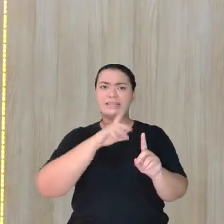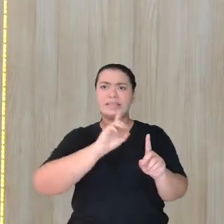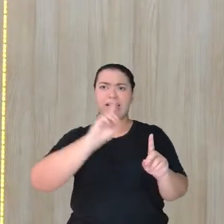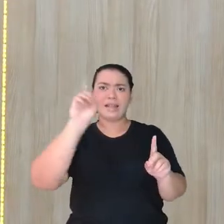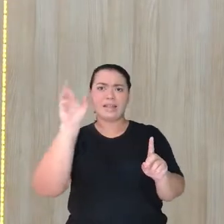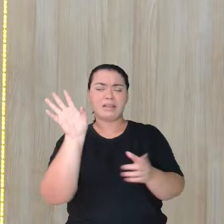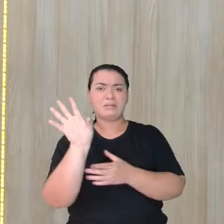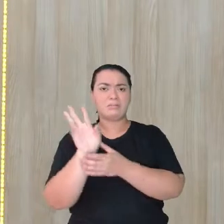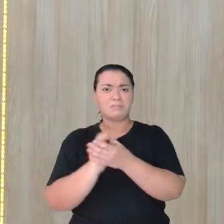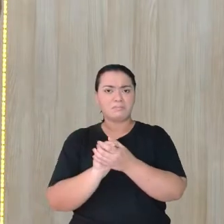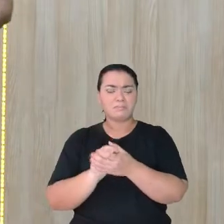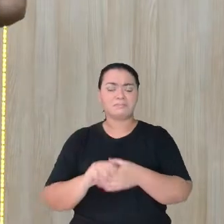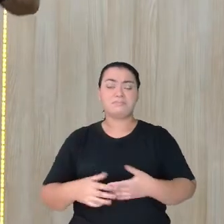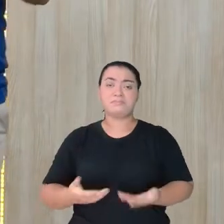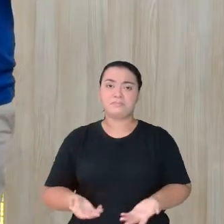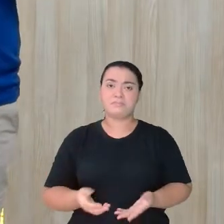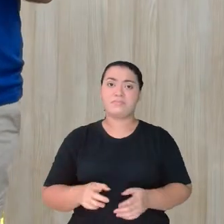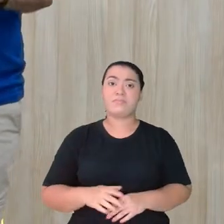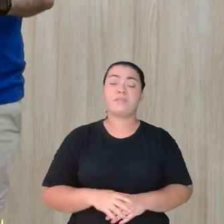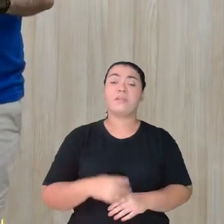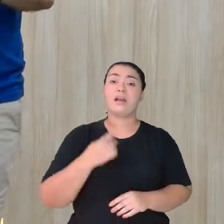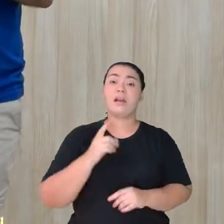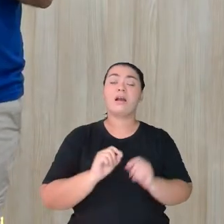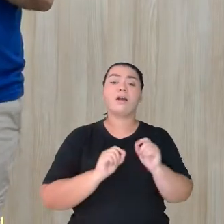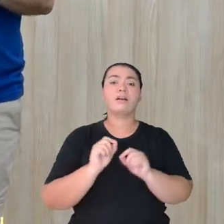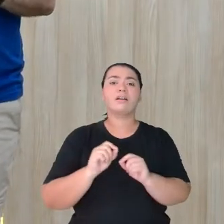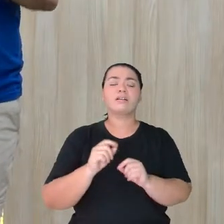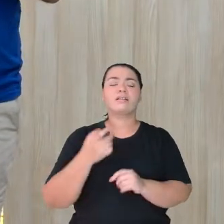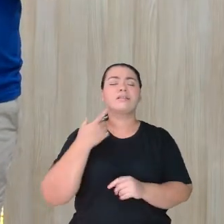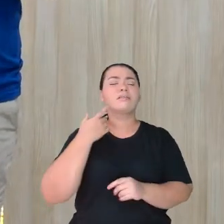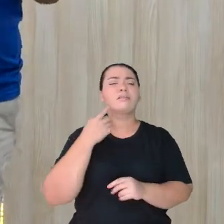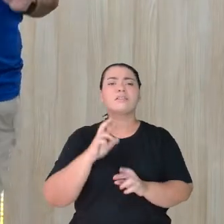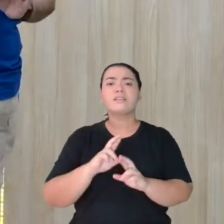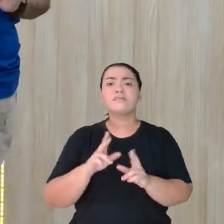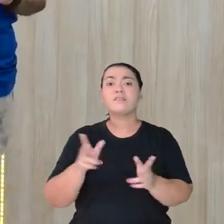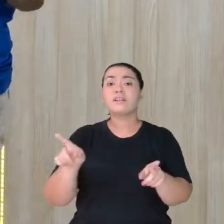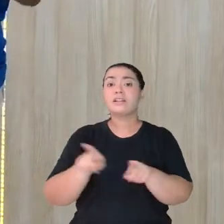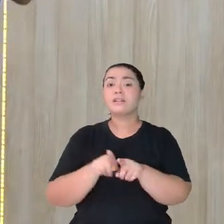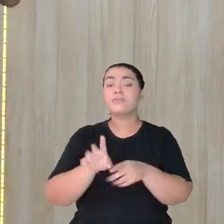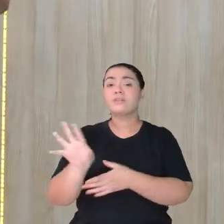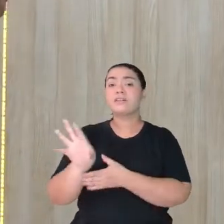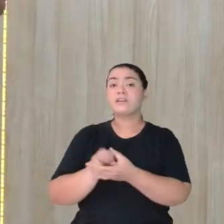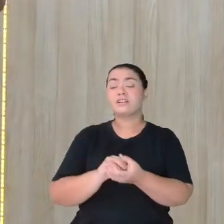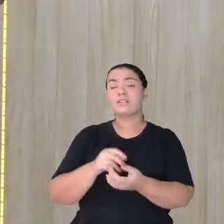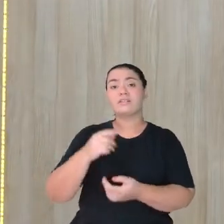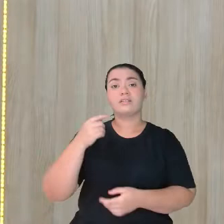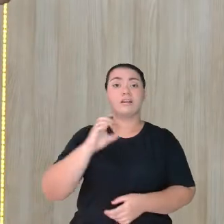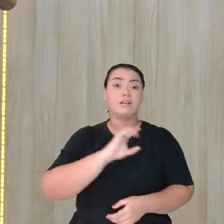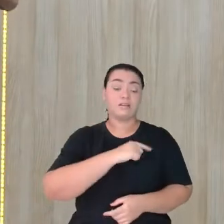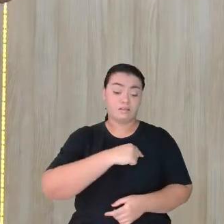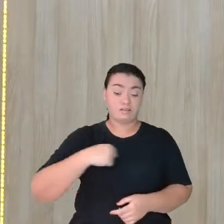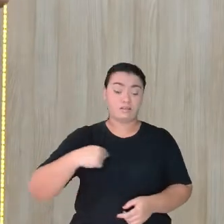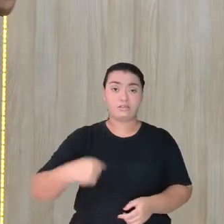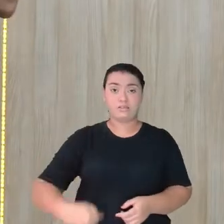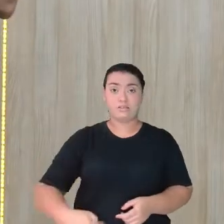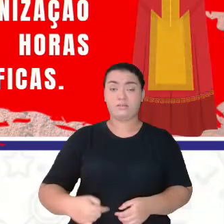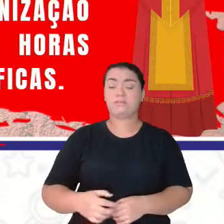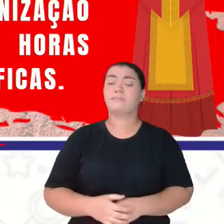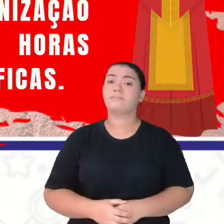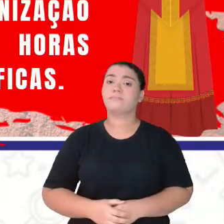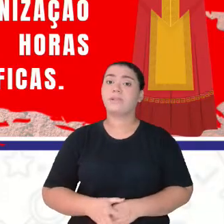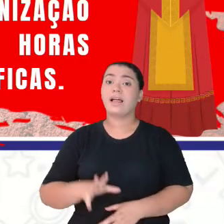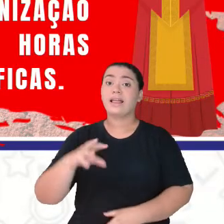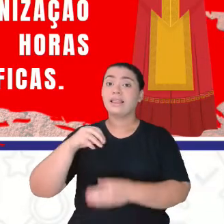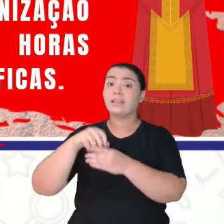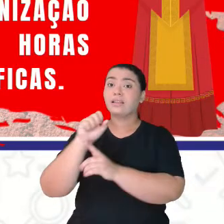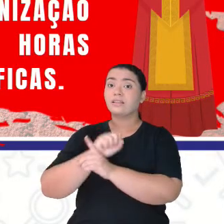não será diferente aí do que a gente vai observar na China. Então, na sociedade,